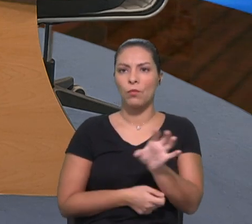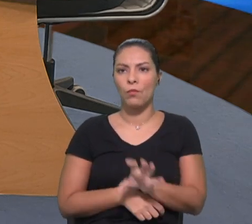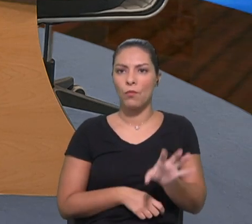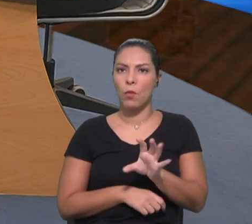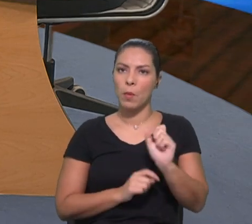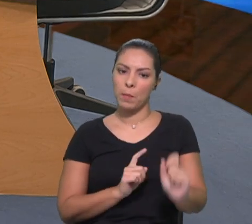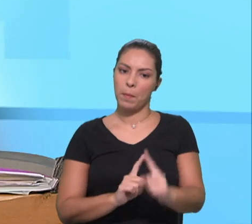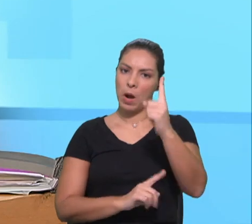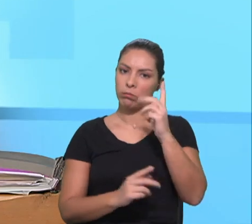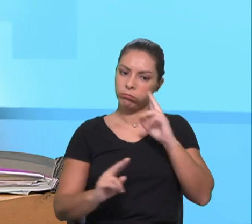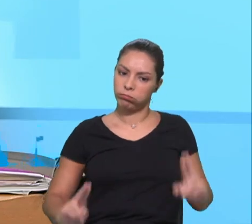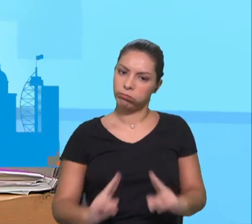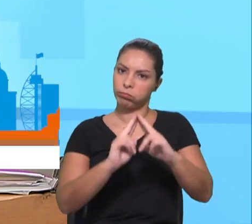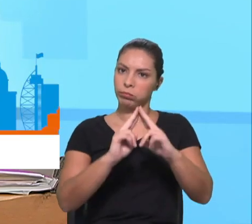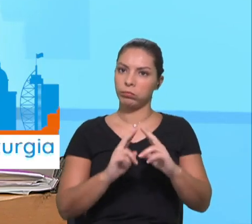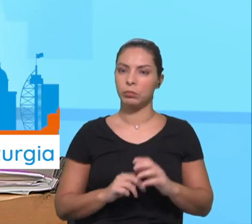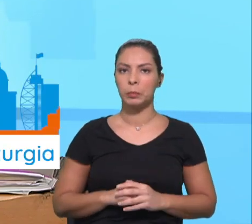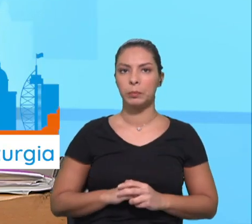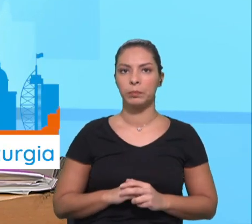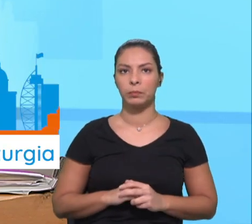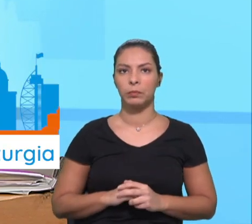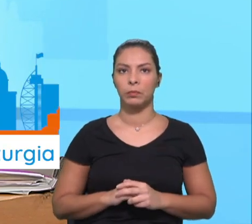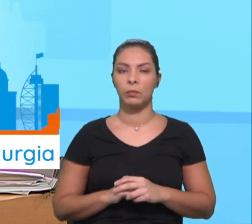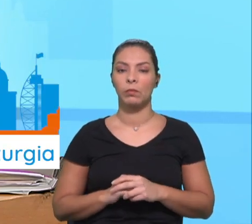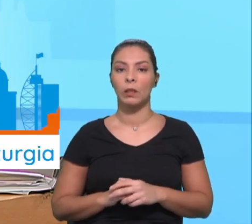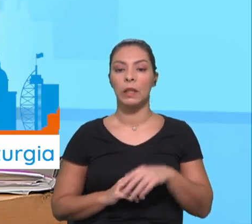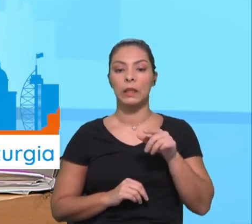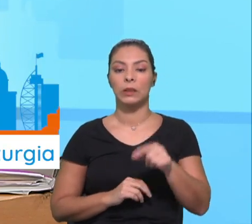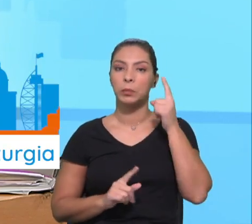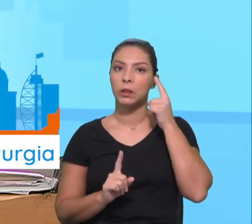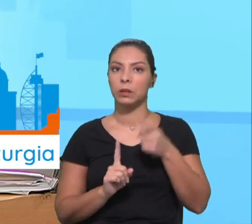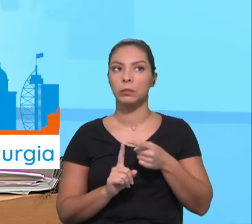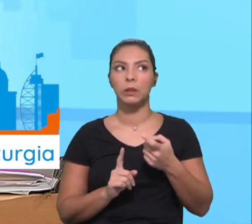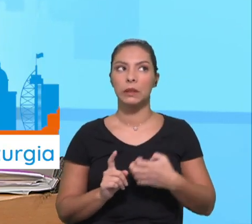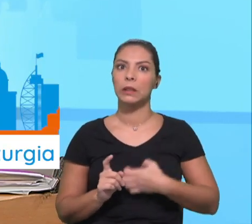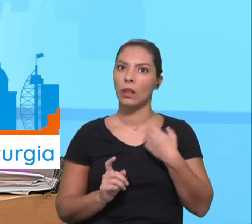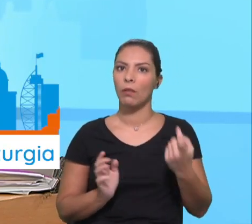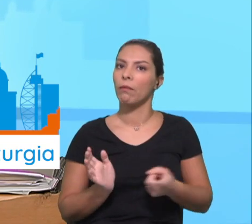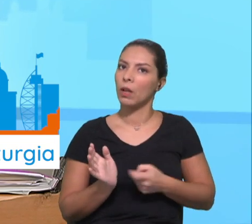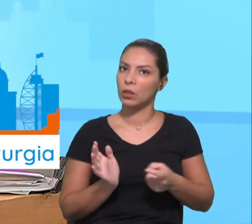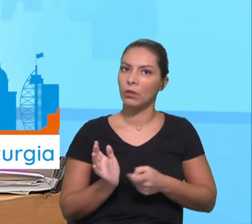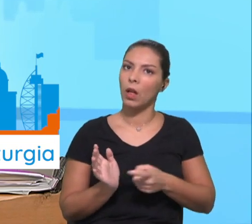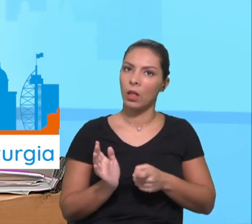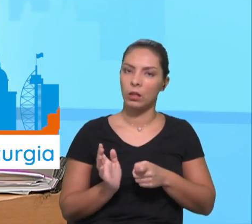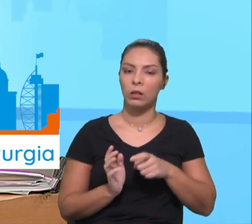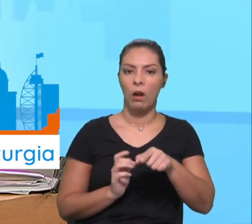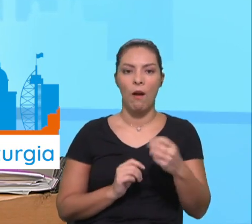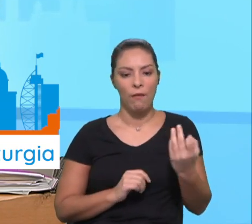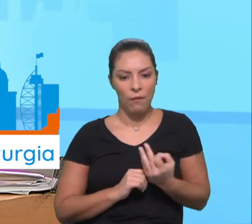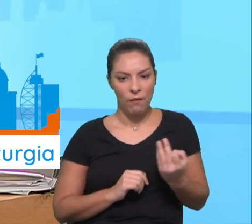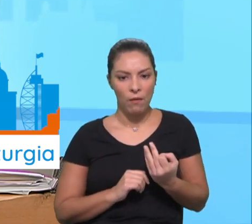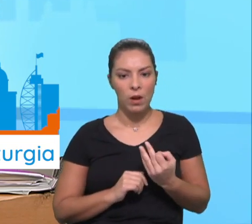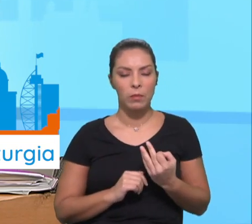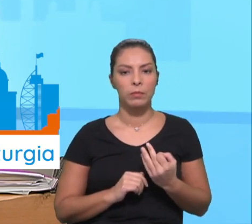encontro. Este primeiro encontro insere-se numa falta que se sente a vários níveis